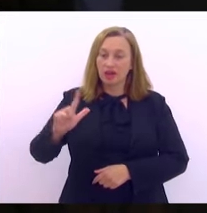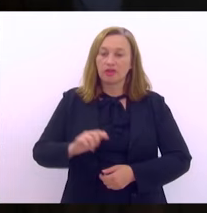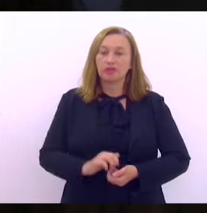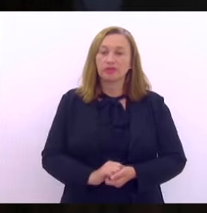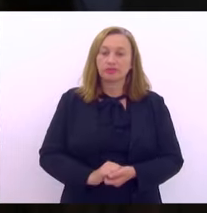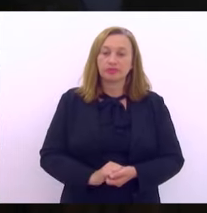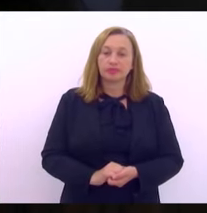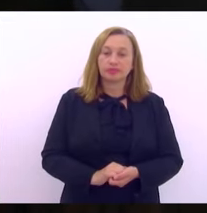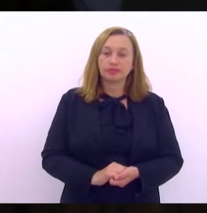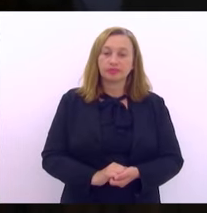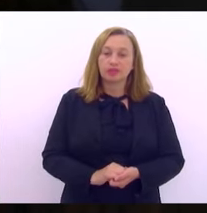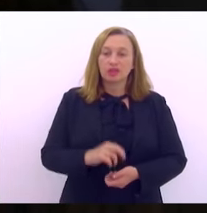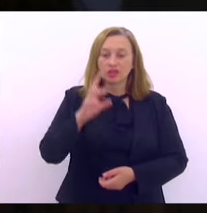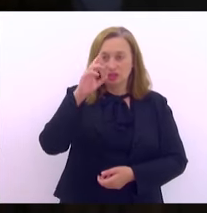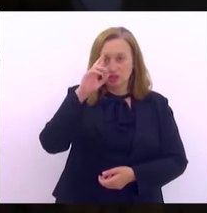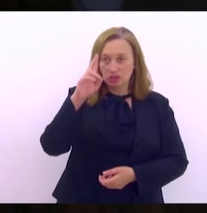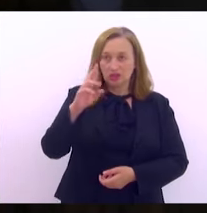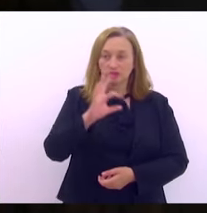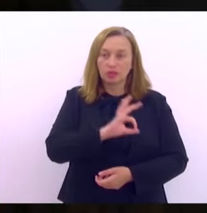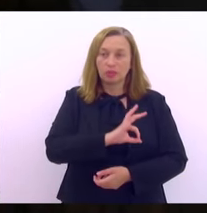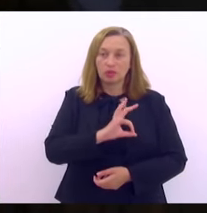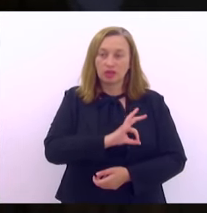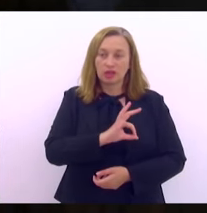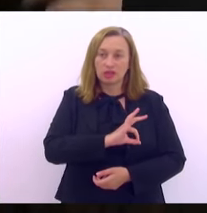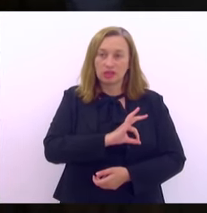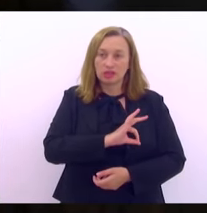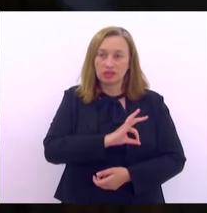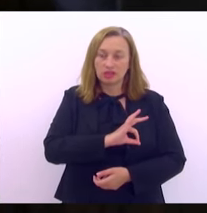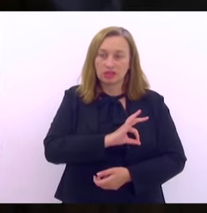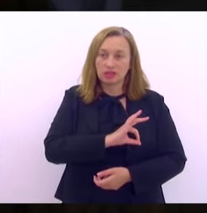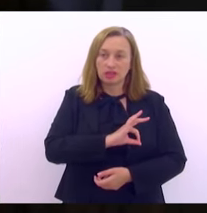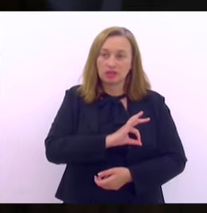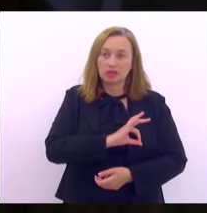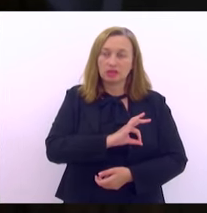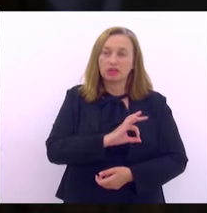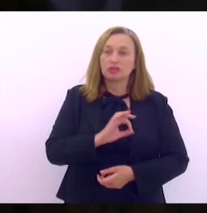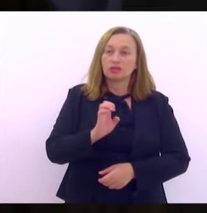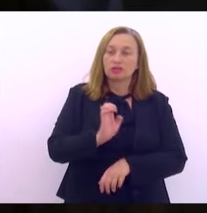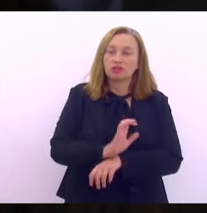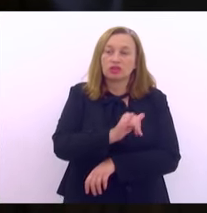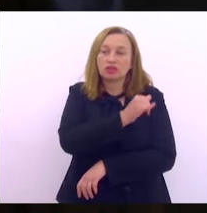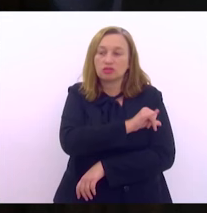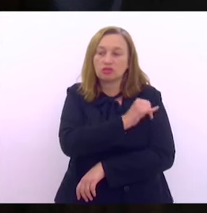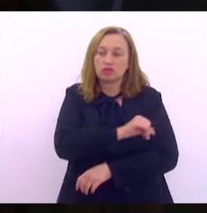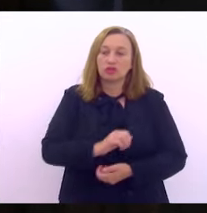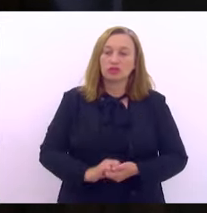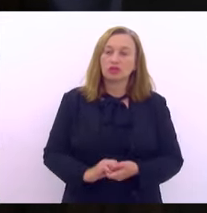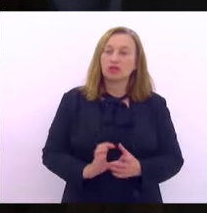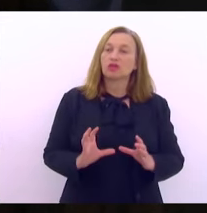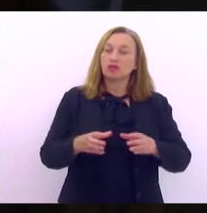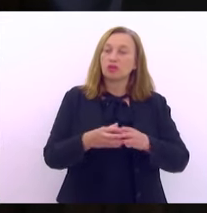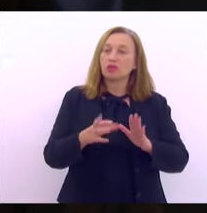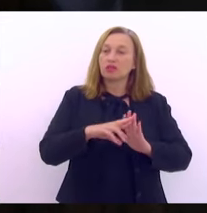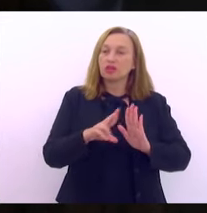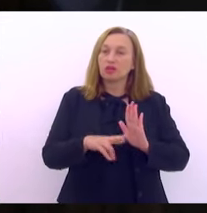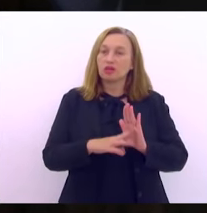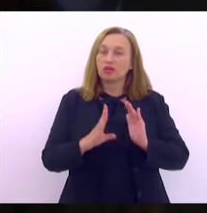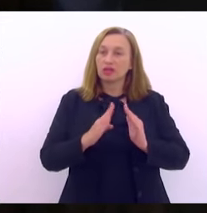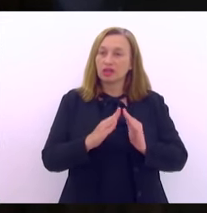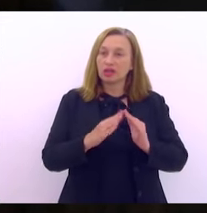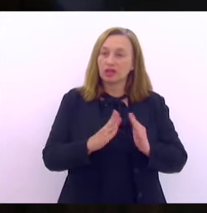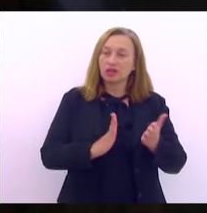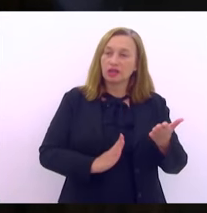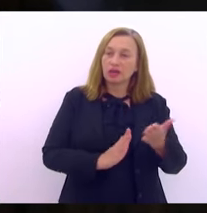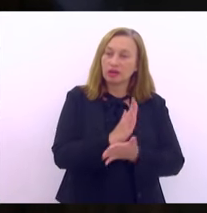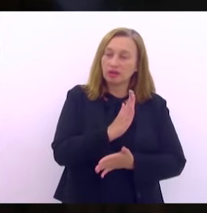Sepúlveda, comandante do 18º Batalhão de Polícia Militar do Estado do Rio de Janeiro. Parecer da Comissão de Normas Internas e